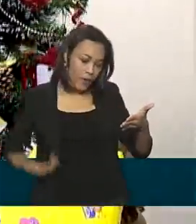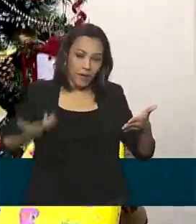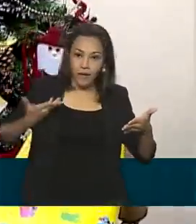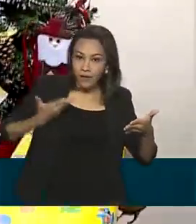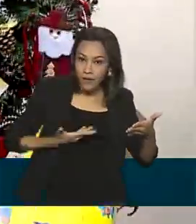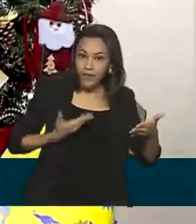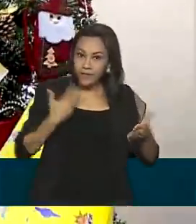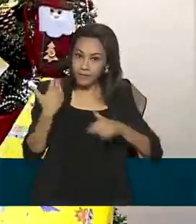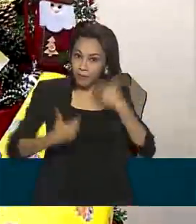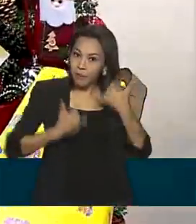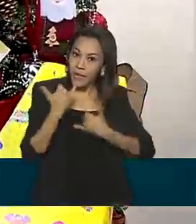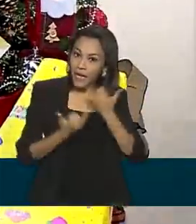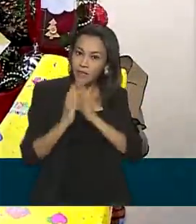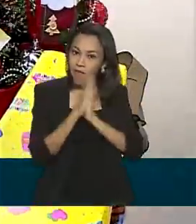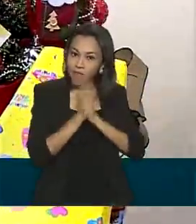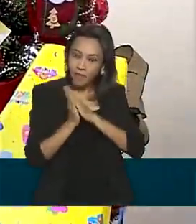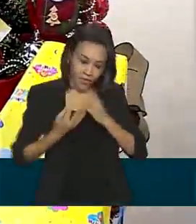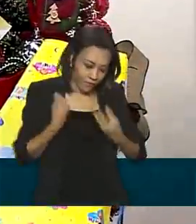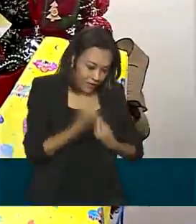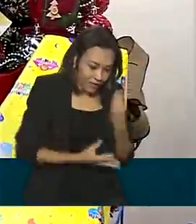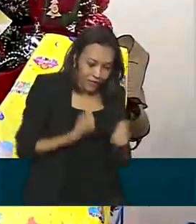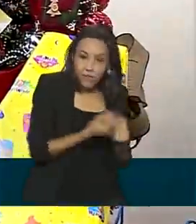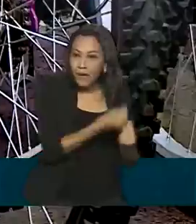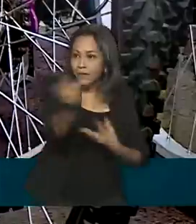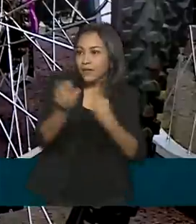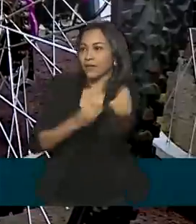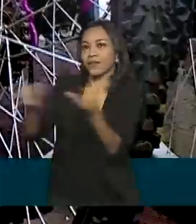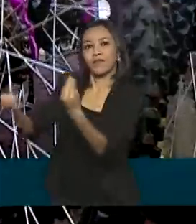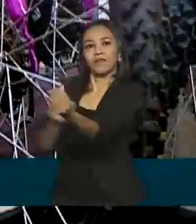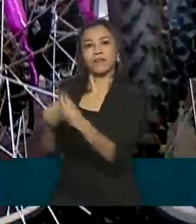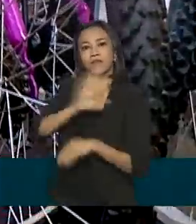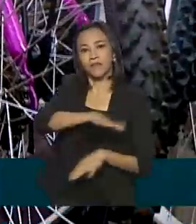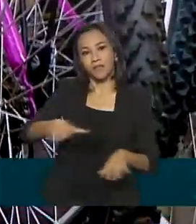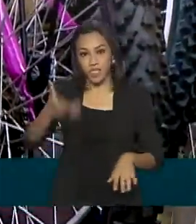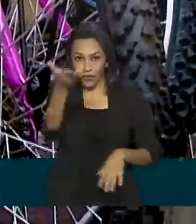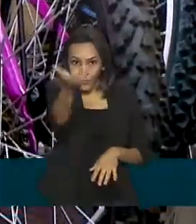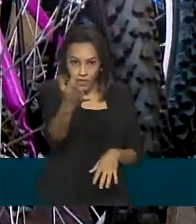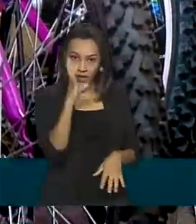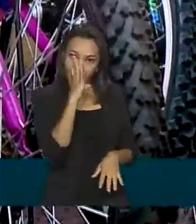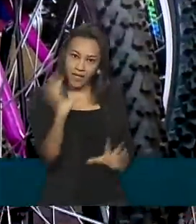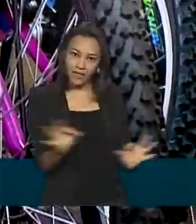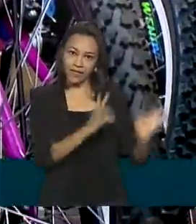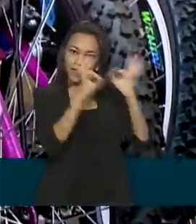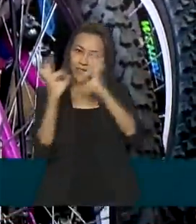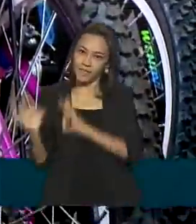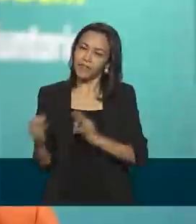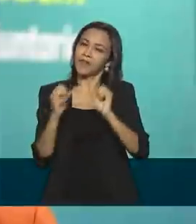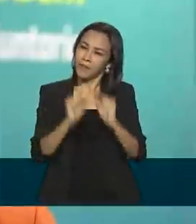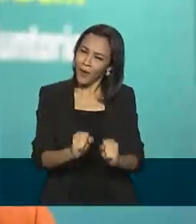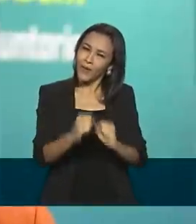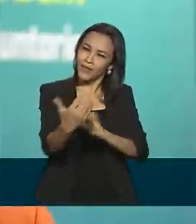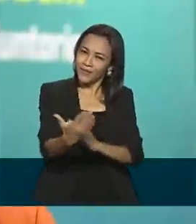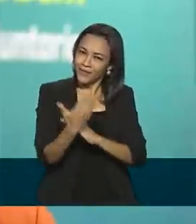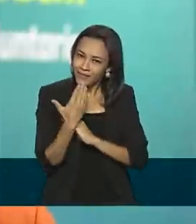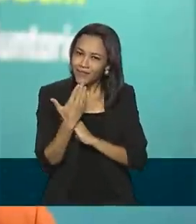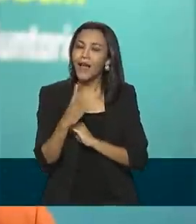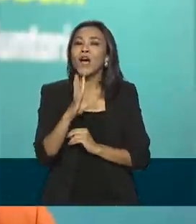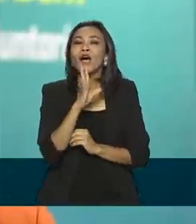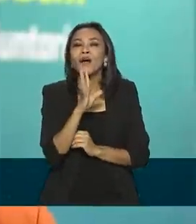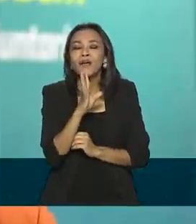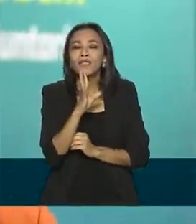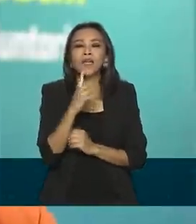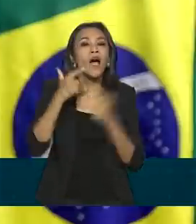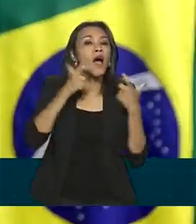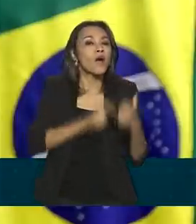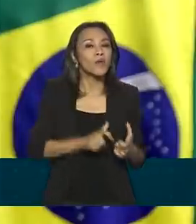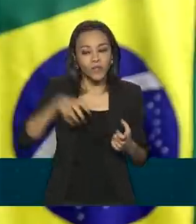que os brinquedos cheguem às crianças e aos adolescentes. E para você, voluntário, que está nos assistindo, contribua. Conheça uma das nossas ações